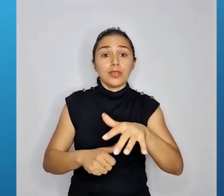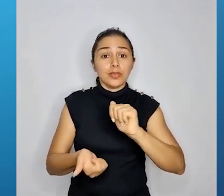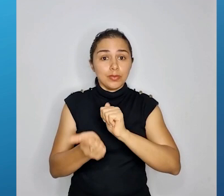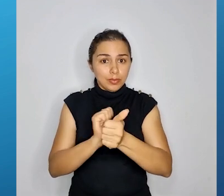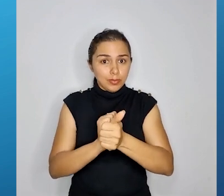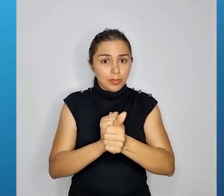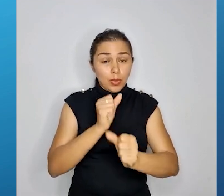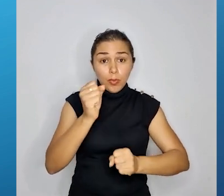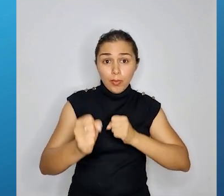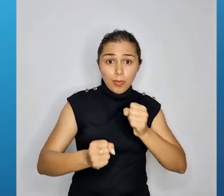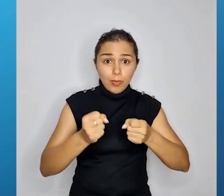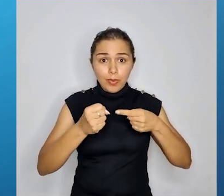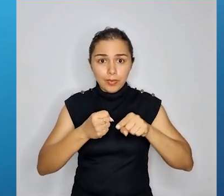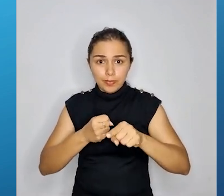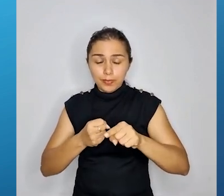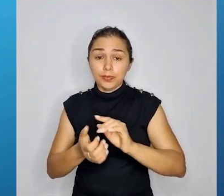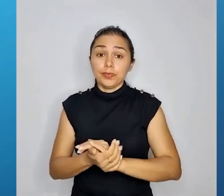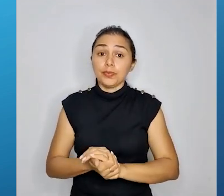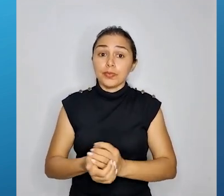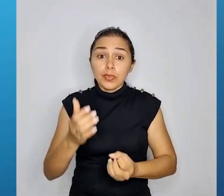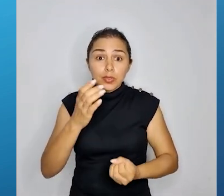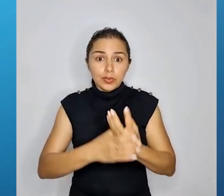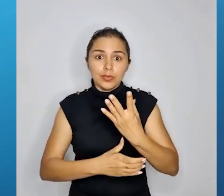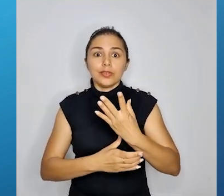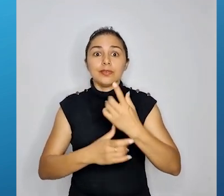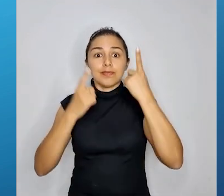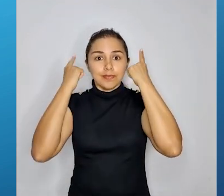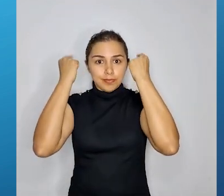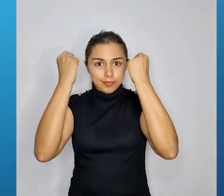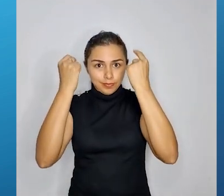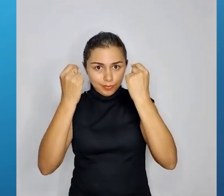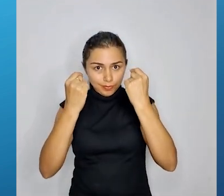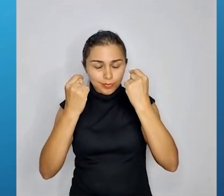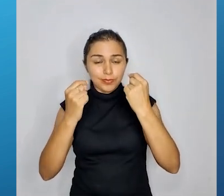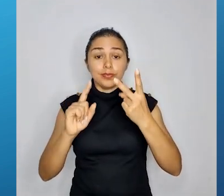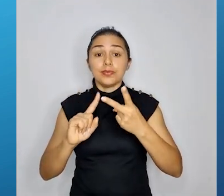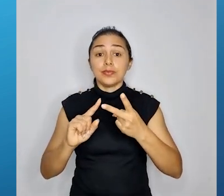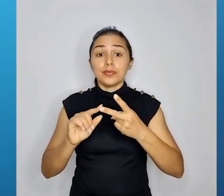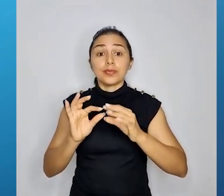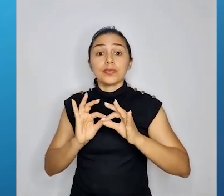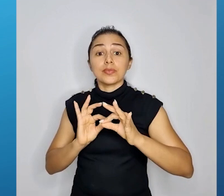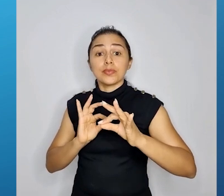maratonas. Primeiro, que ela tem origem grega. O segundo, a sua metragem de